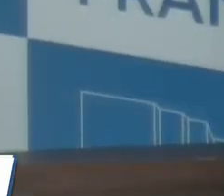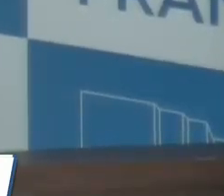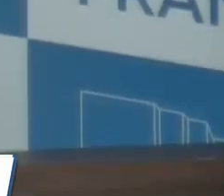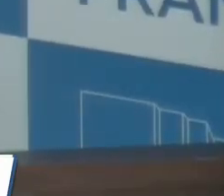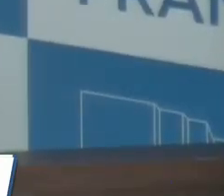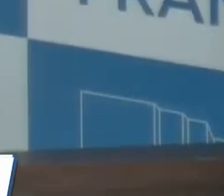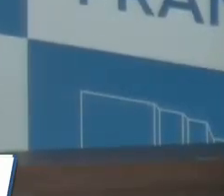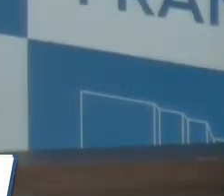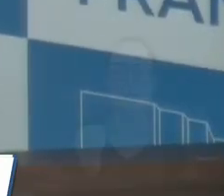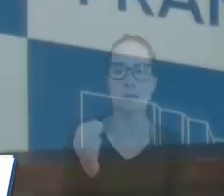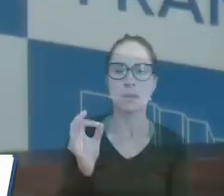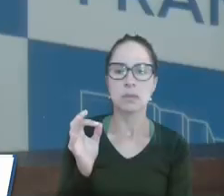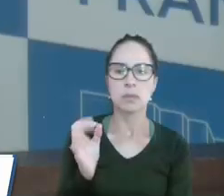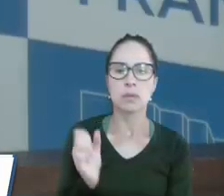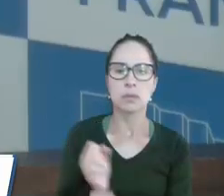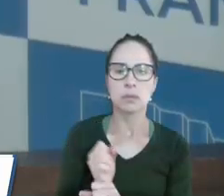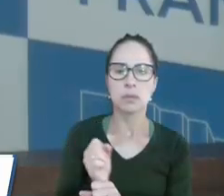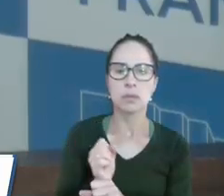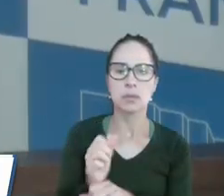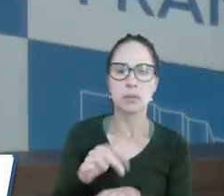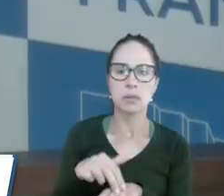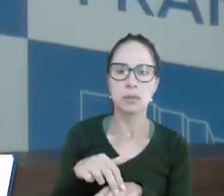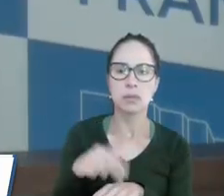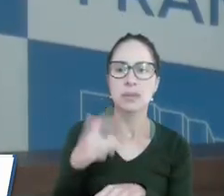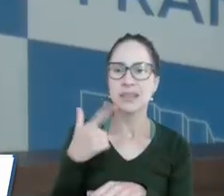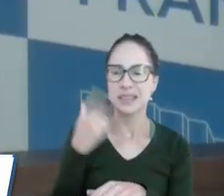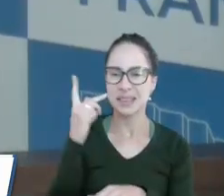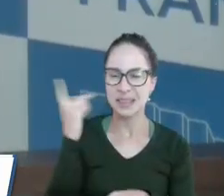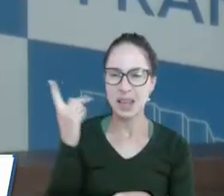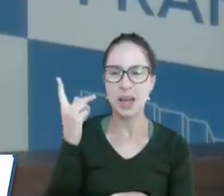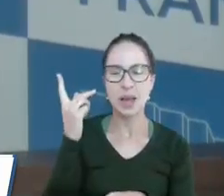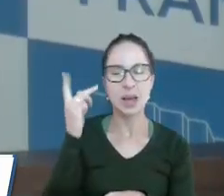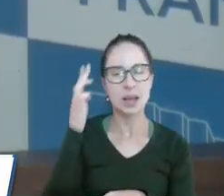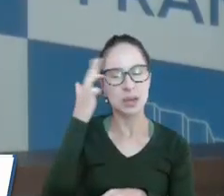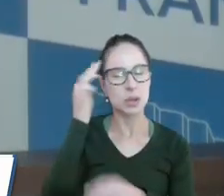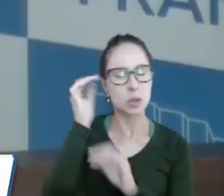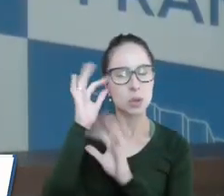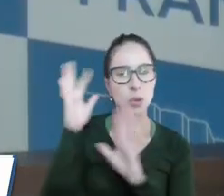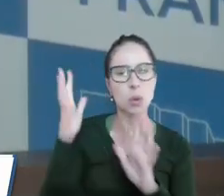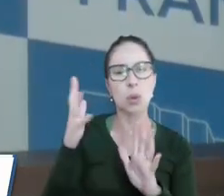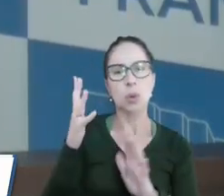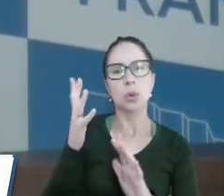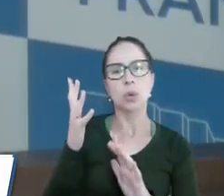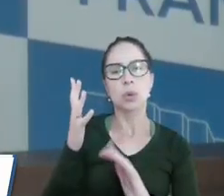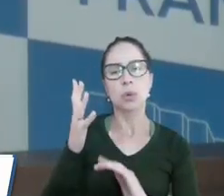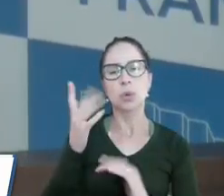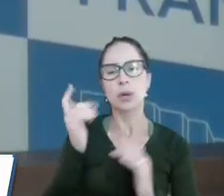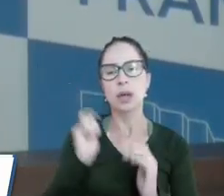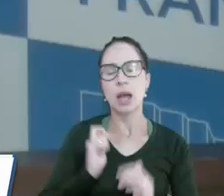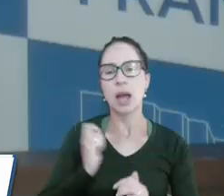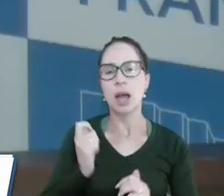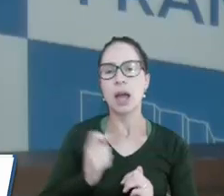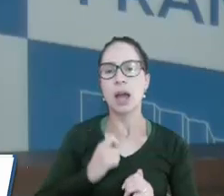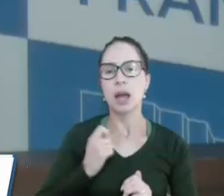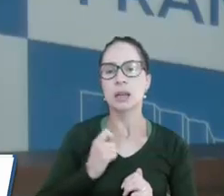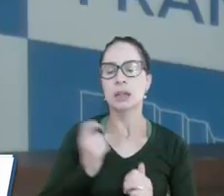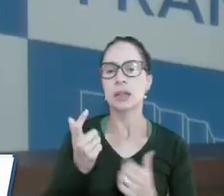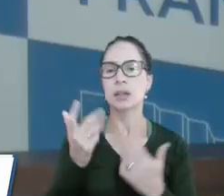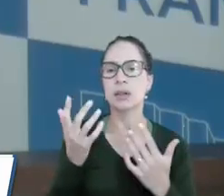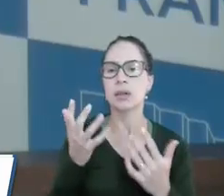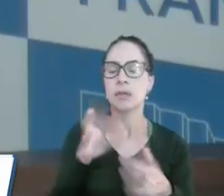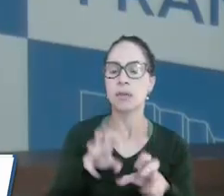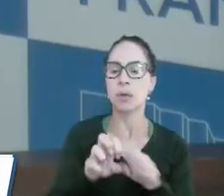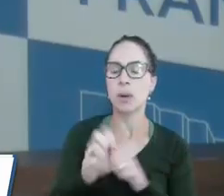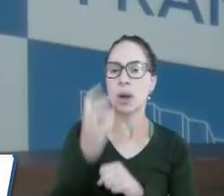FETAMP tem sido palco de histórias, sonhos e talentos, contribuindo ativamente para a formação cultural